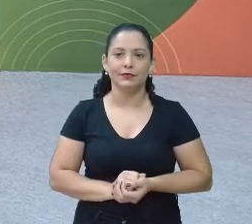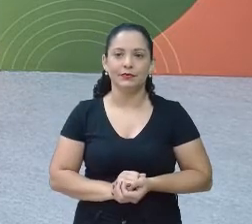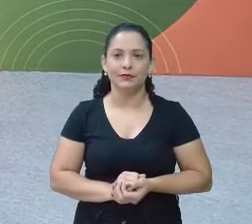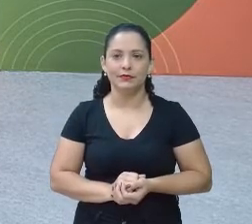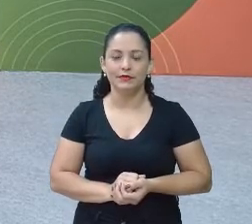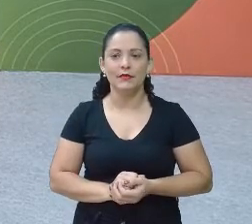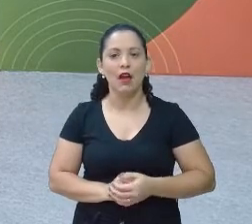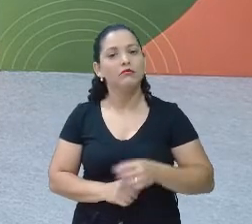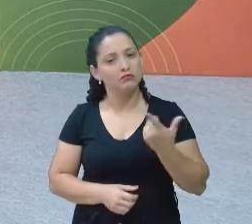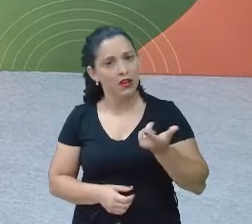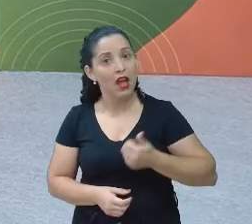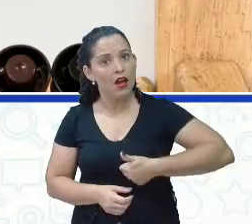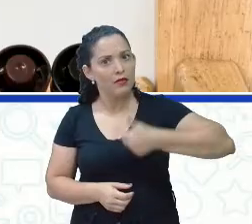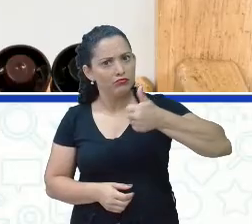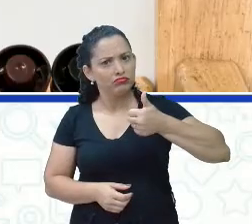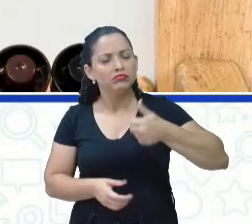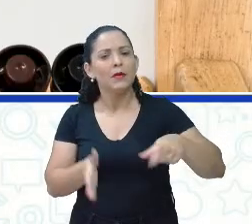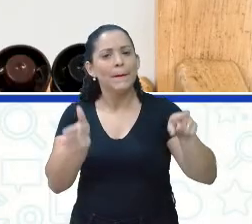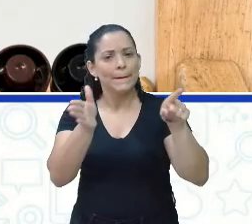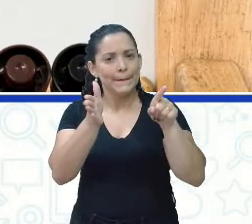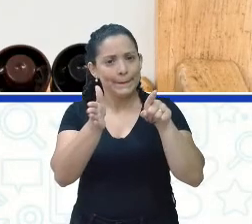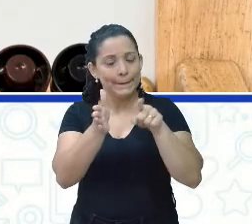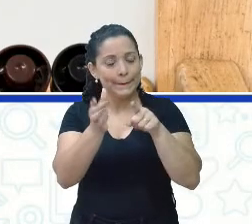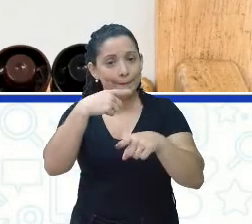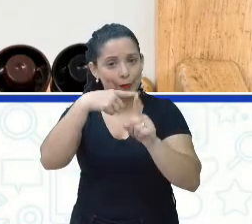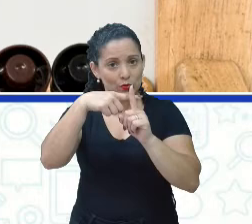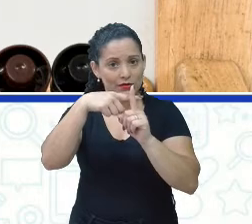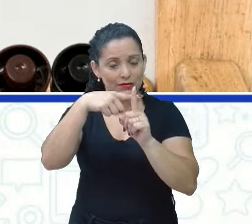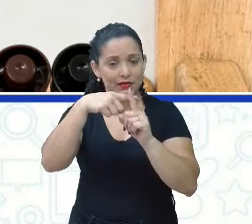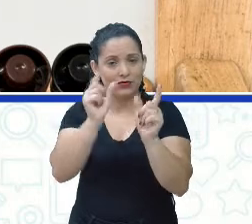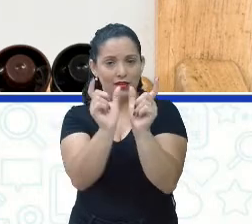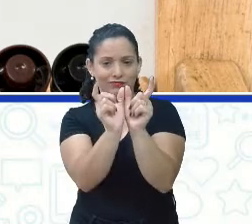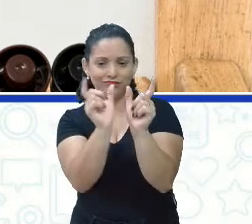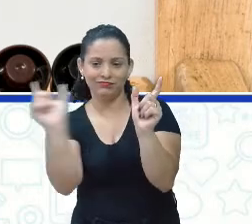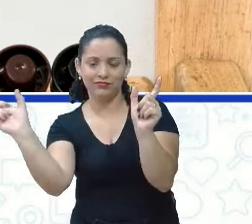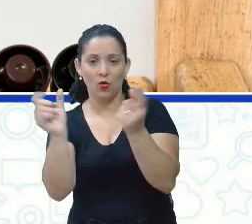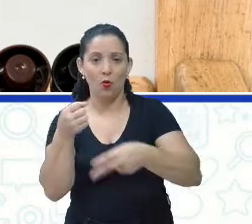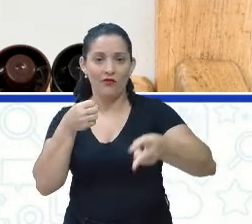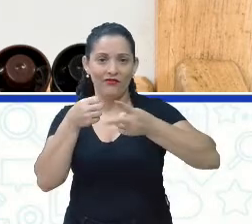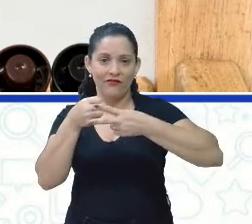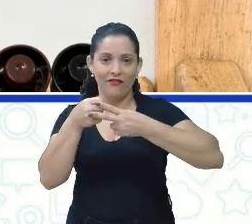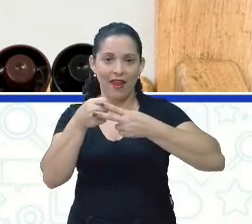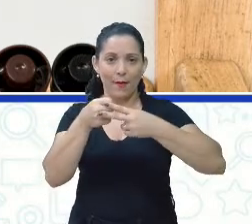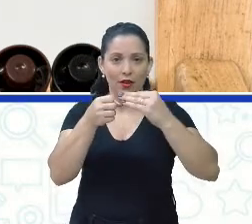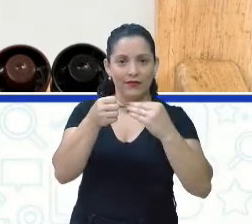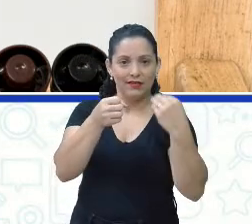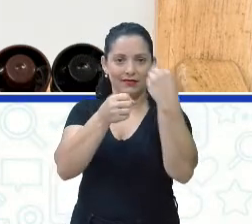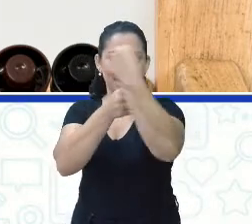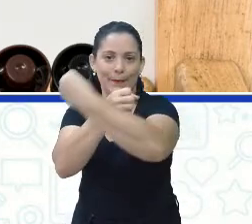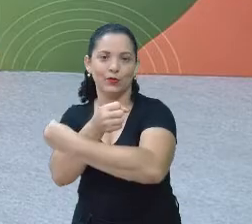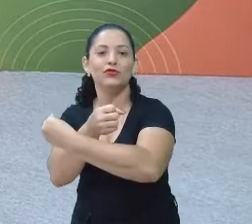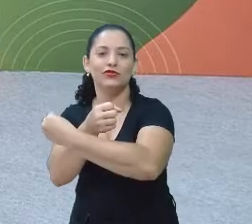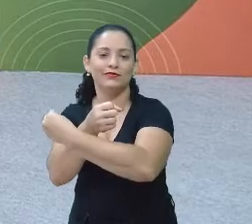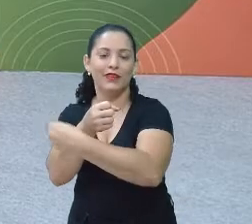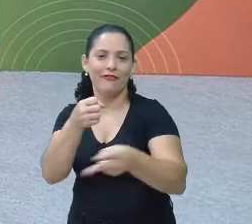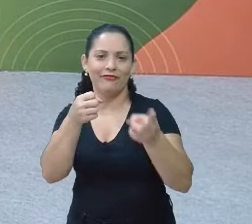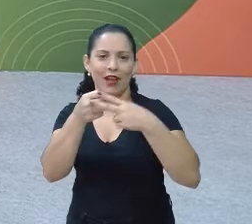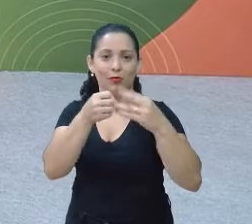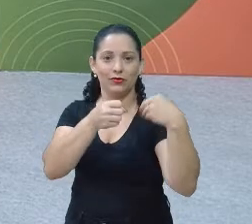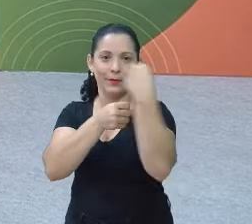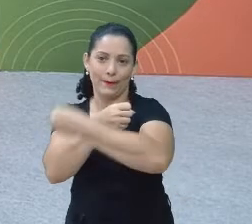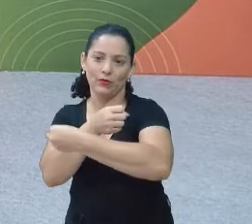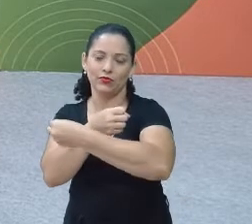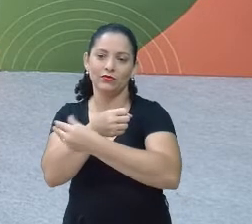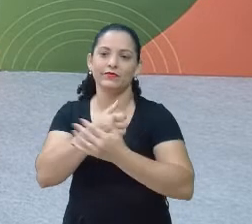affirmative forms, as orações, o verbo deve ser colocado depois do sujeito. Professor, tem um verbo to be. Onde é que eu coloco? Lembra